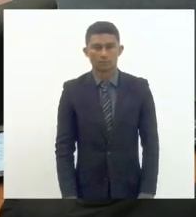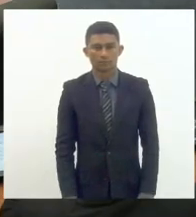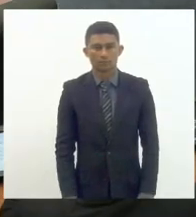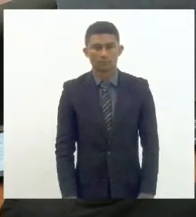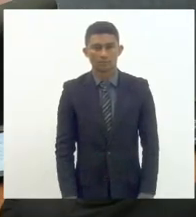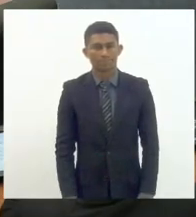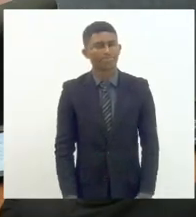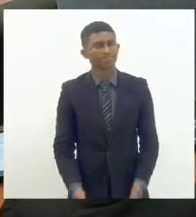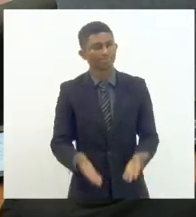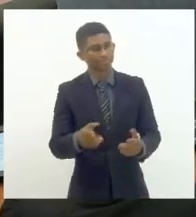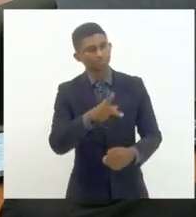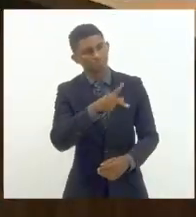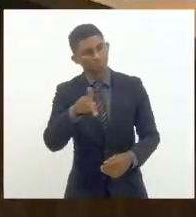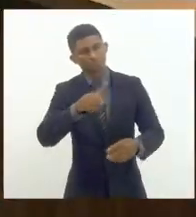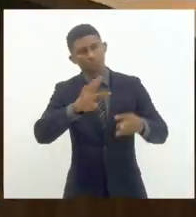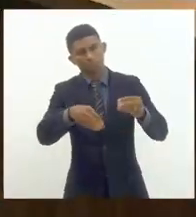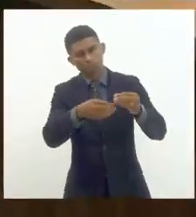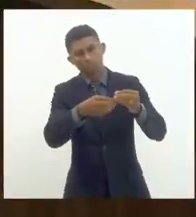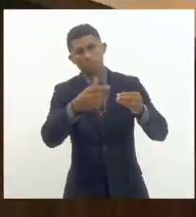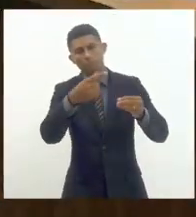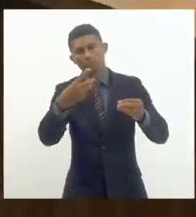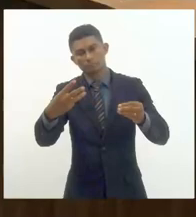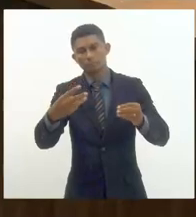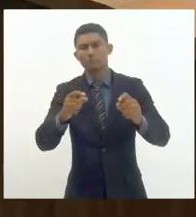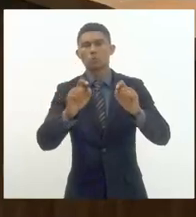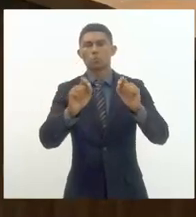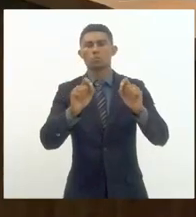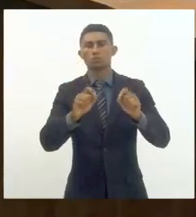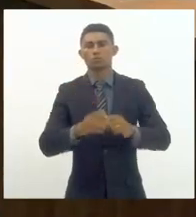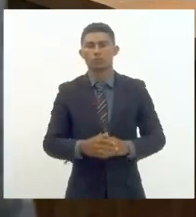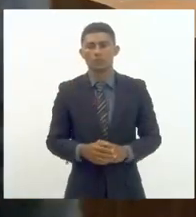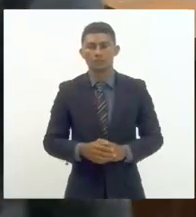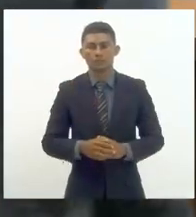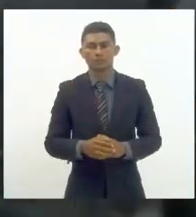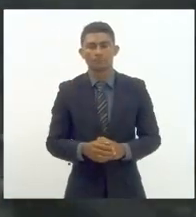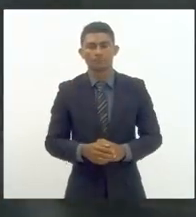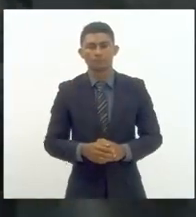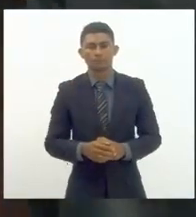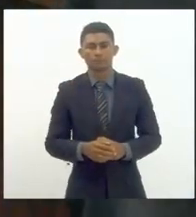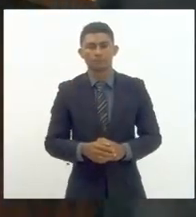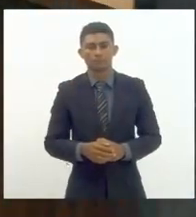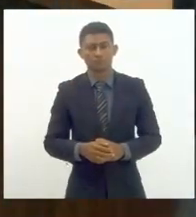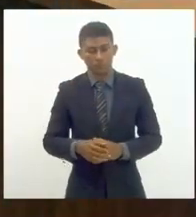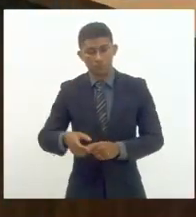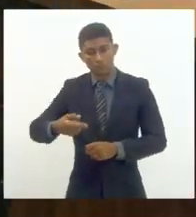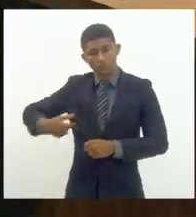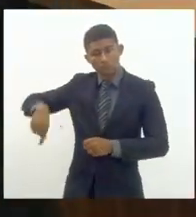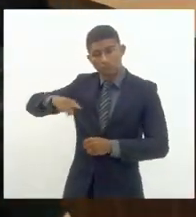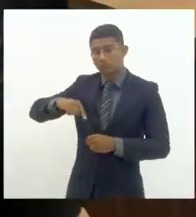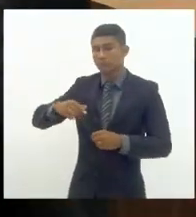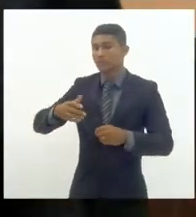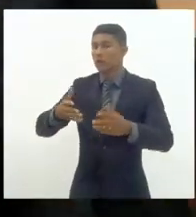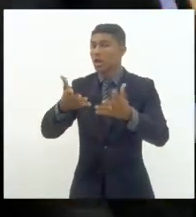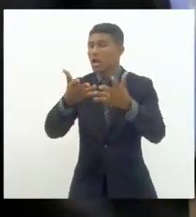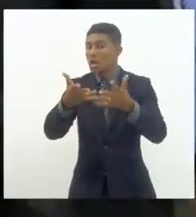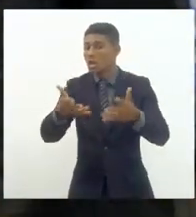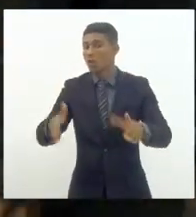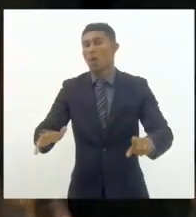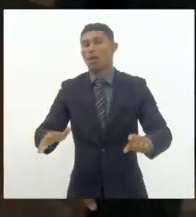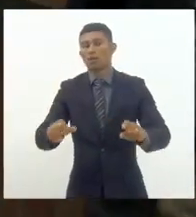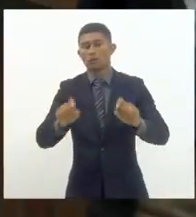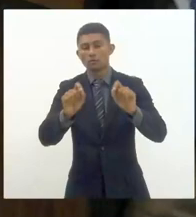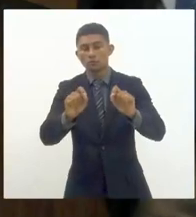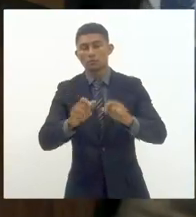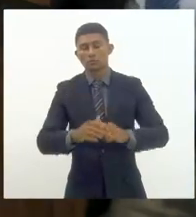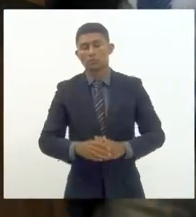Senhor presidente, a emenda 23, na verdade, é que a gente não quer que se distorça a possibilidade